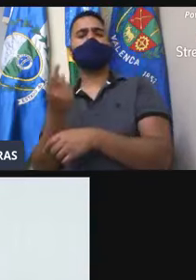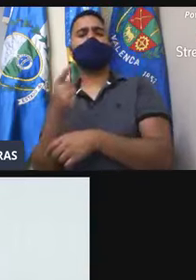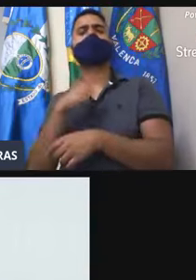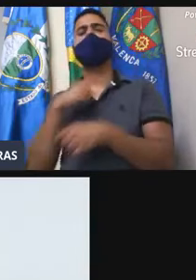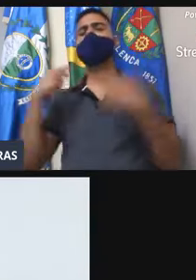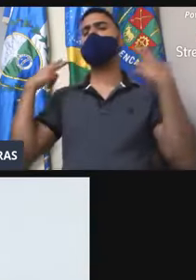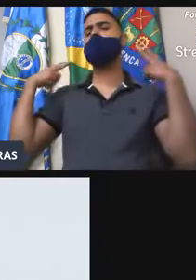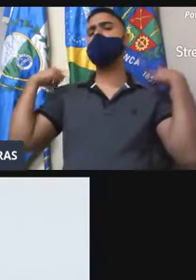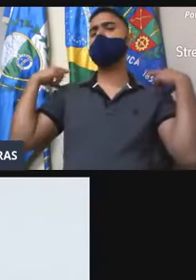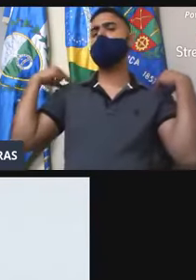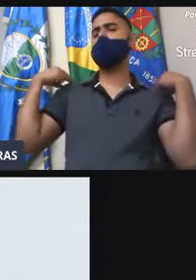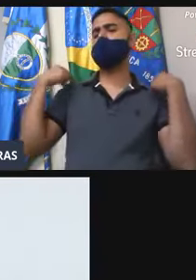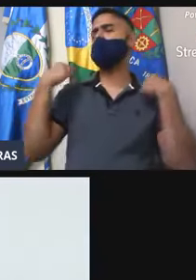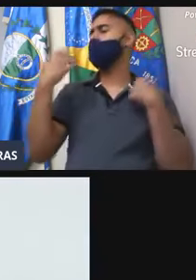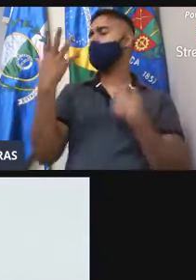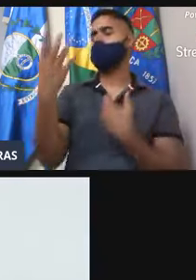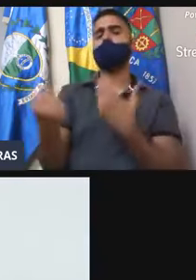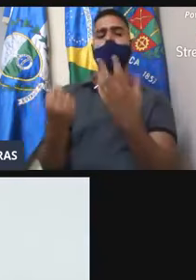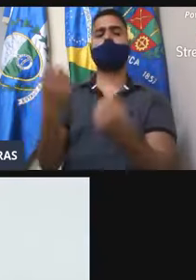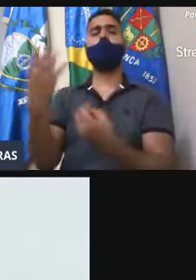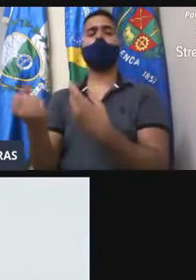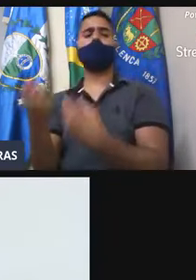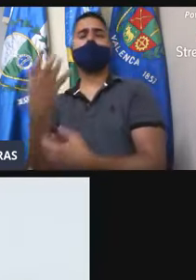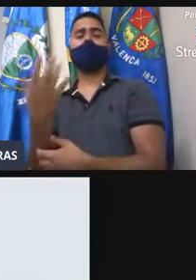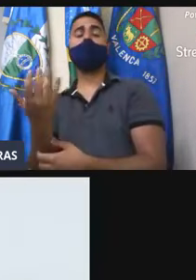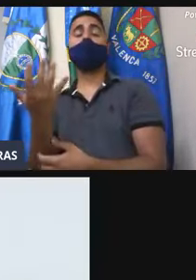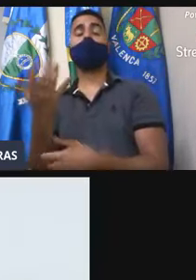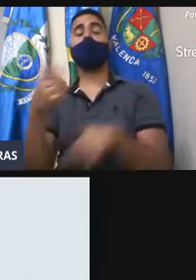motoristas que absorveriam essa mão de obra.